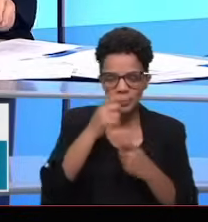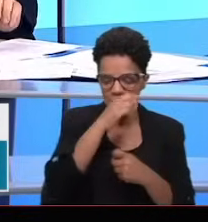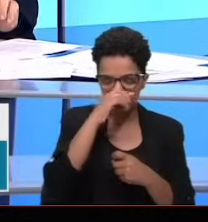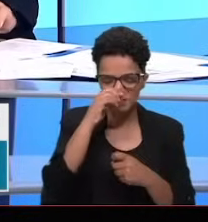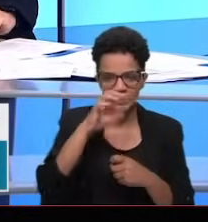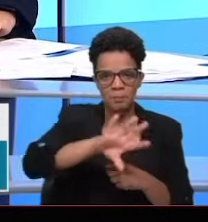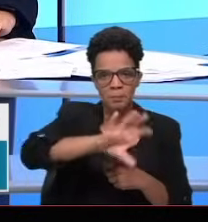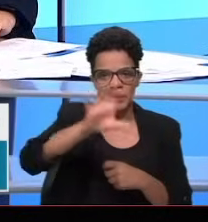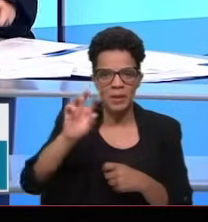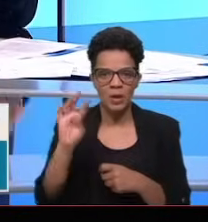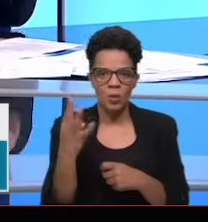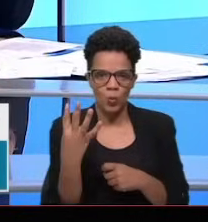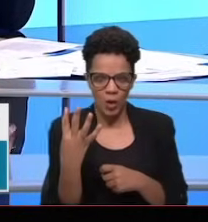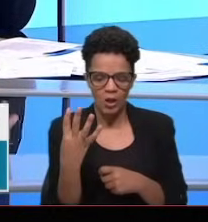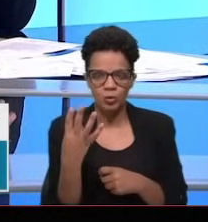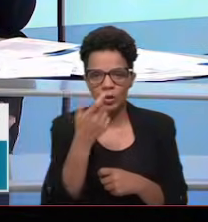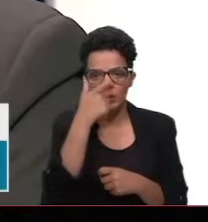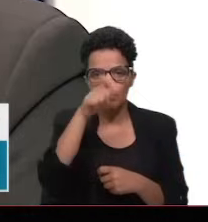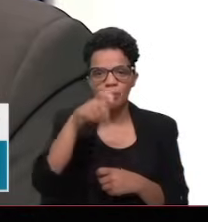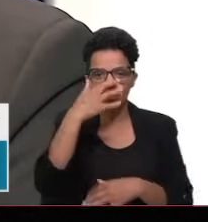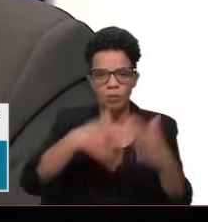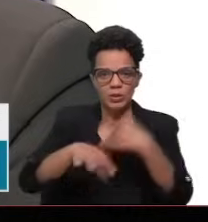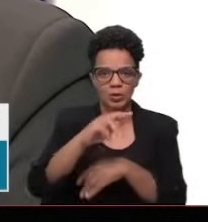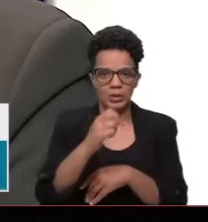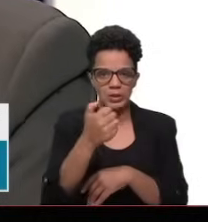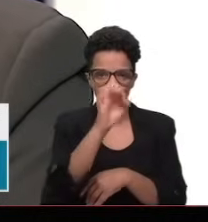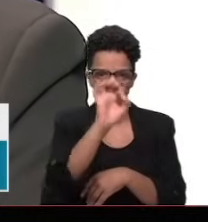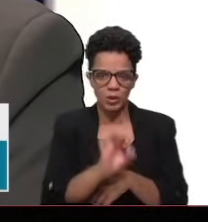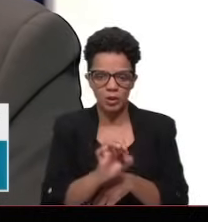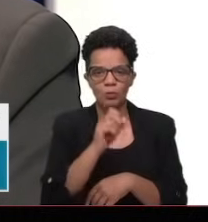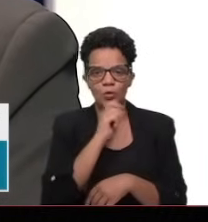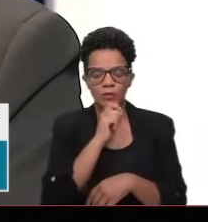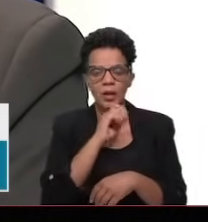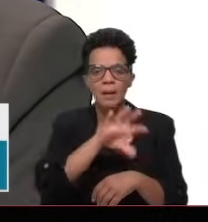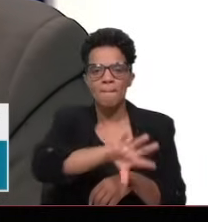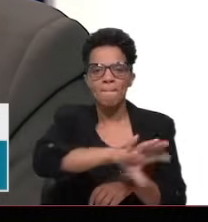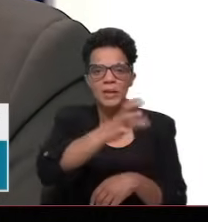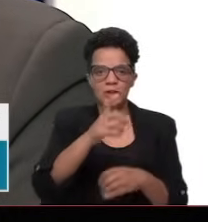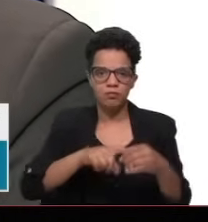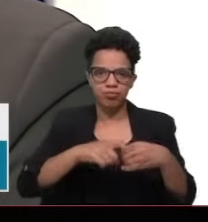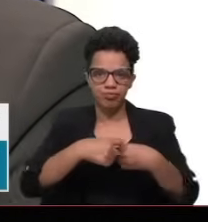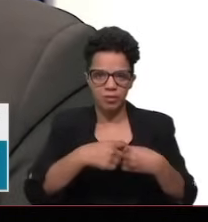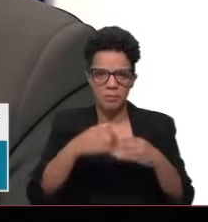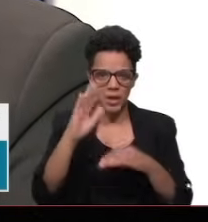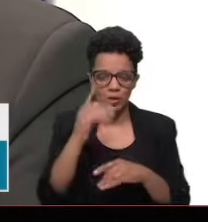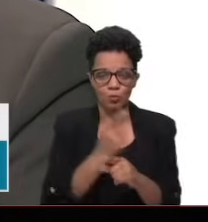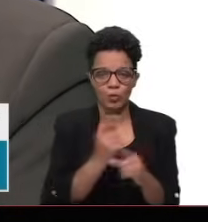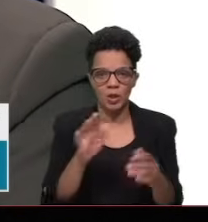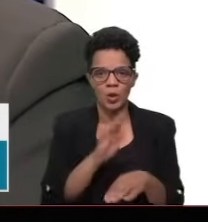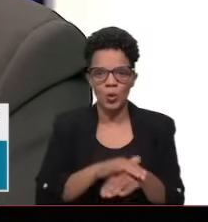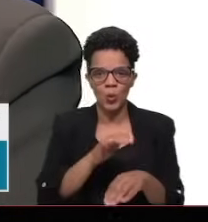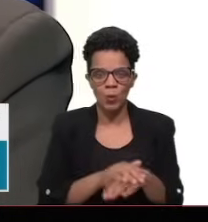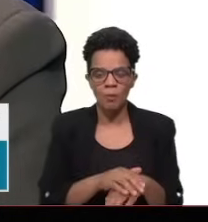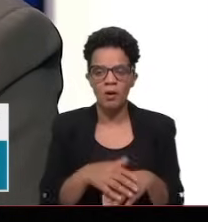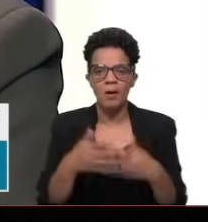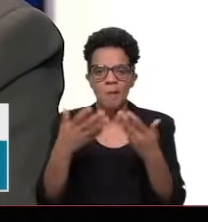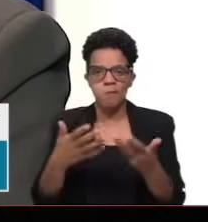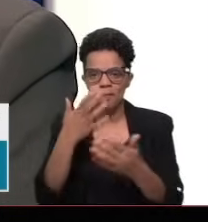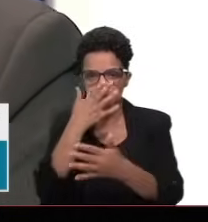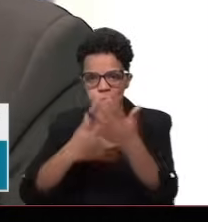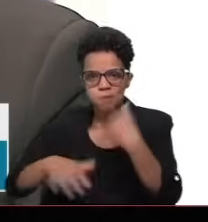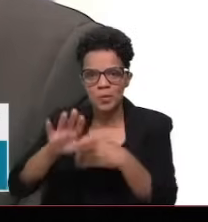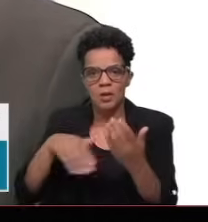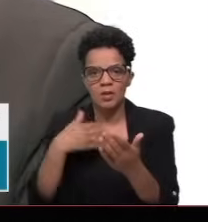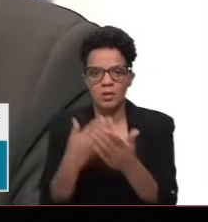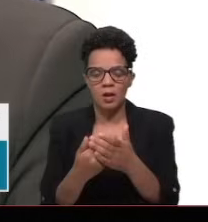quatro países com 35% da população Provavelmente tem que se alargar o número de país é mas questão tem que se fazer para garantir que não há blocos de grande peso populacional a